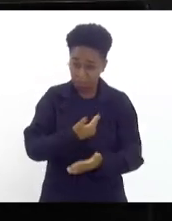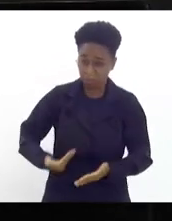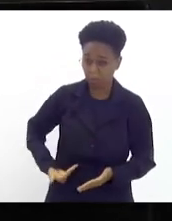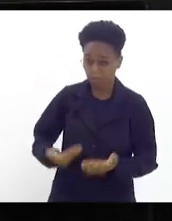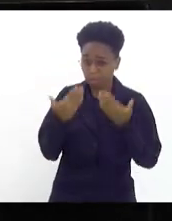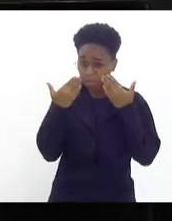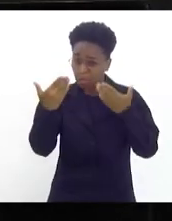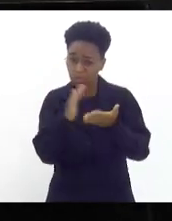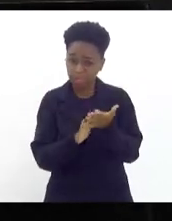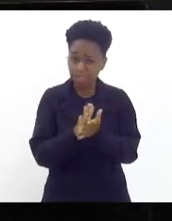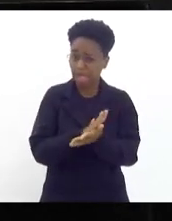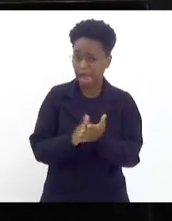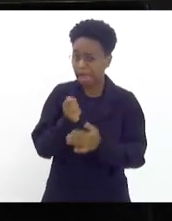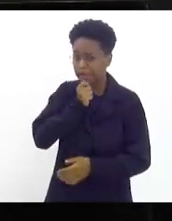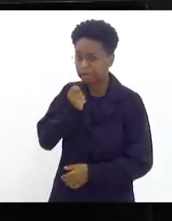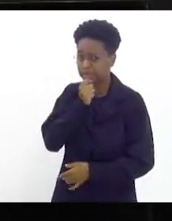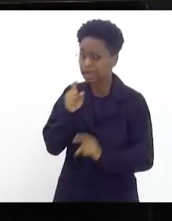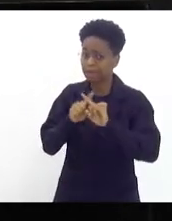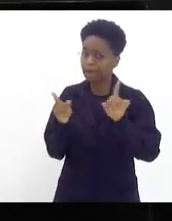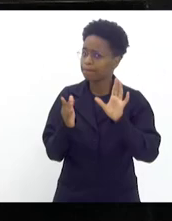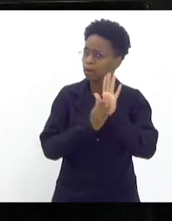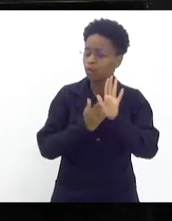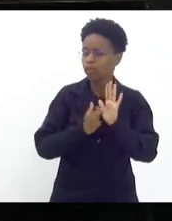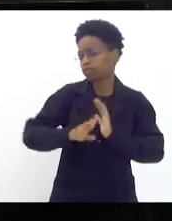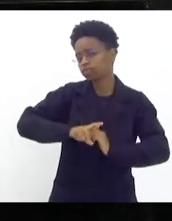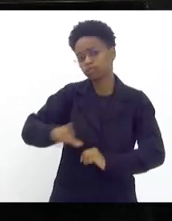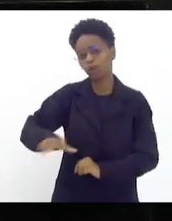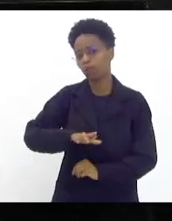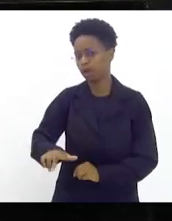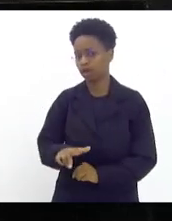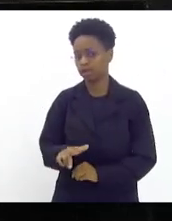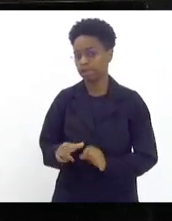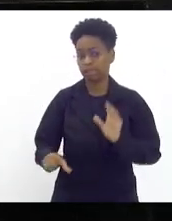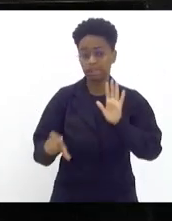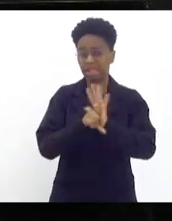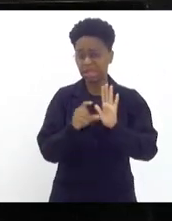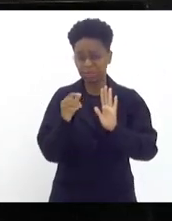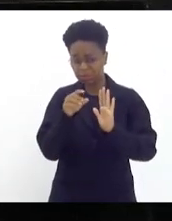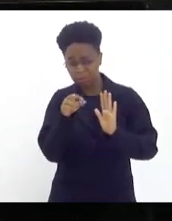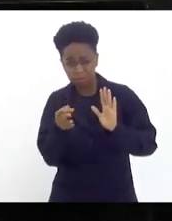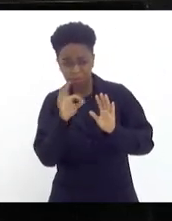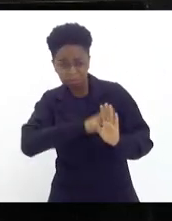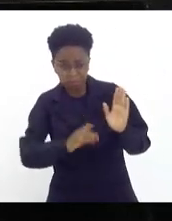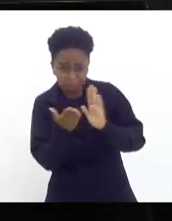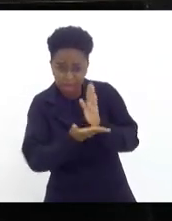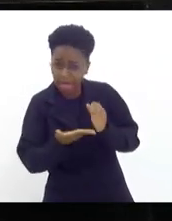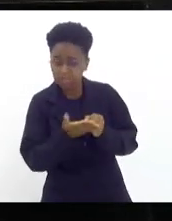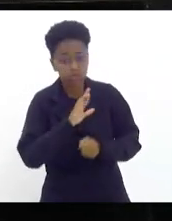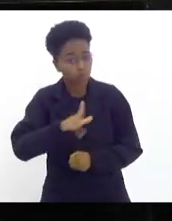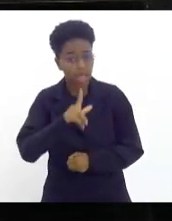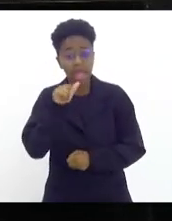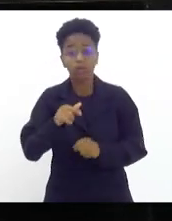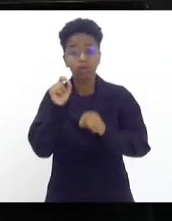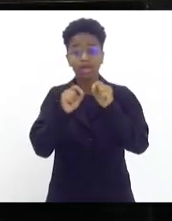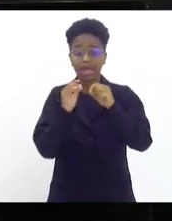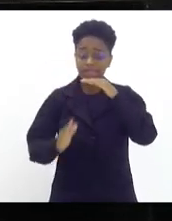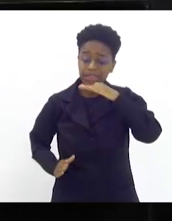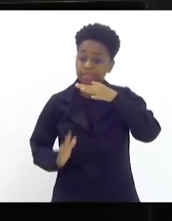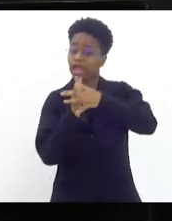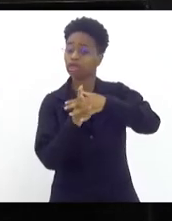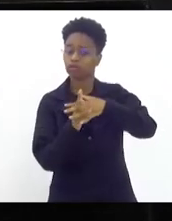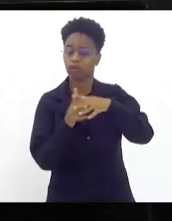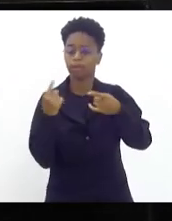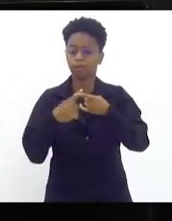foi apresentado ainda não é uma proposta de lei do piso é uma proposta de lei do teto do magistério porque